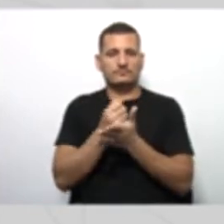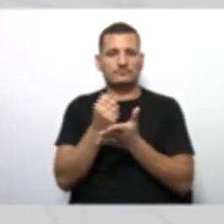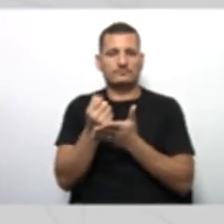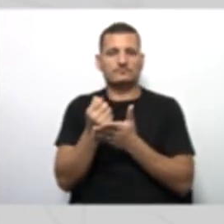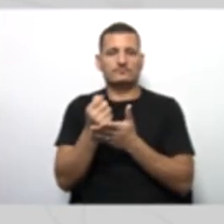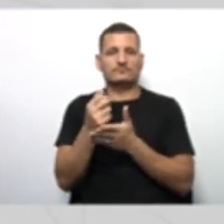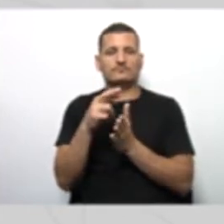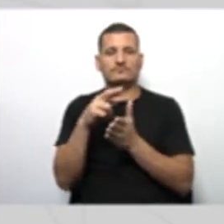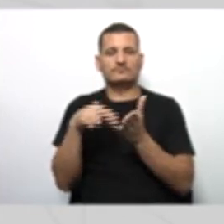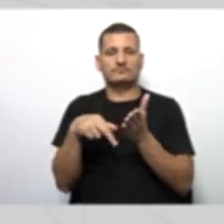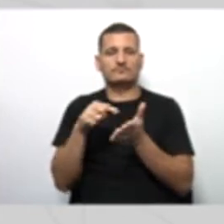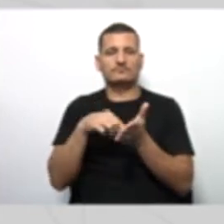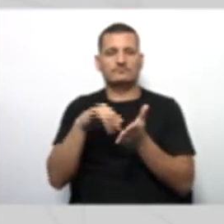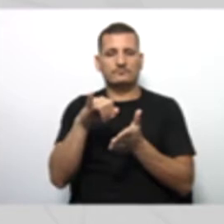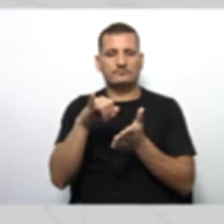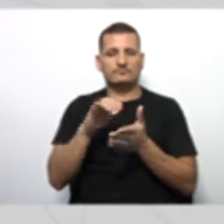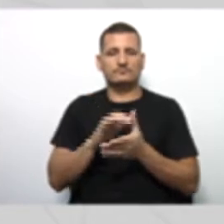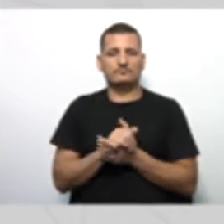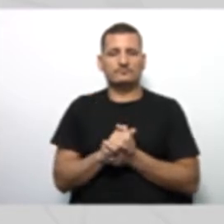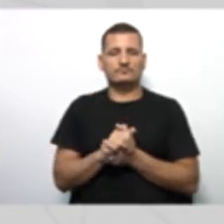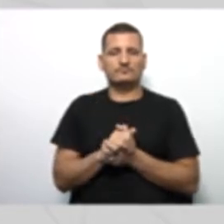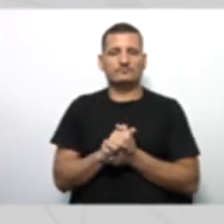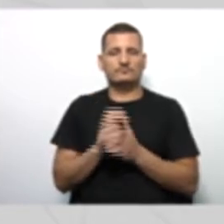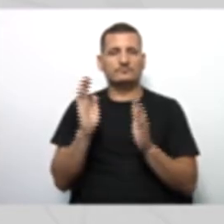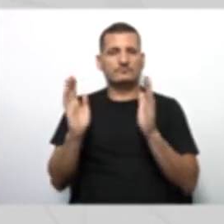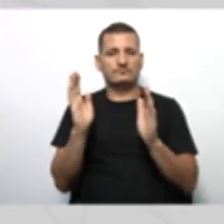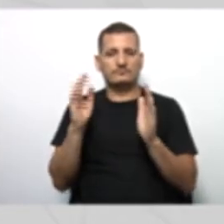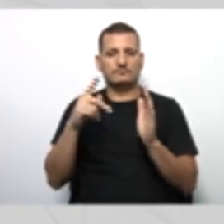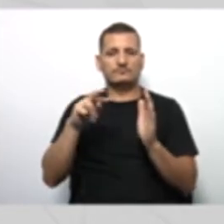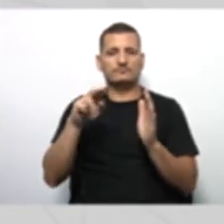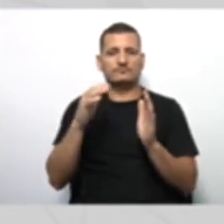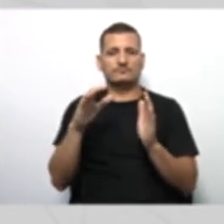Bem simples, está lá o meu projeto em cima, aqui eu tenho todas